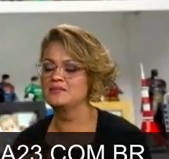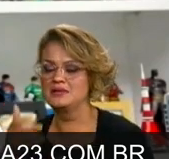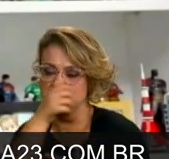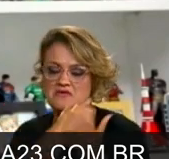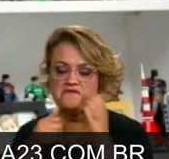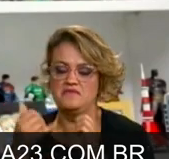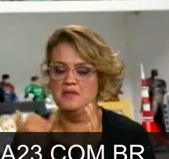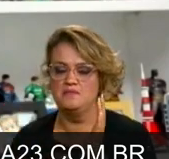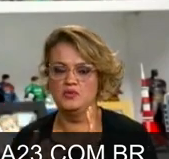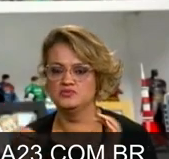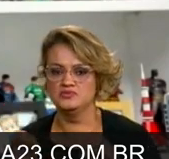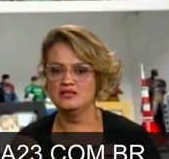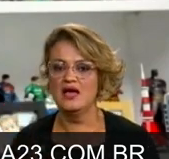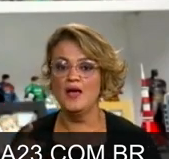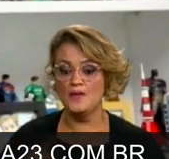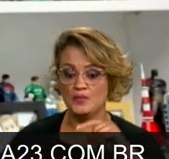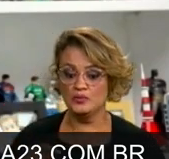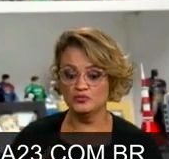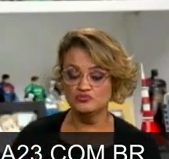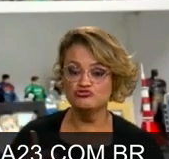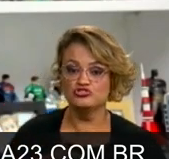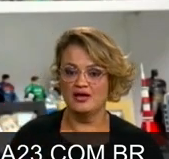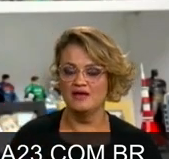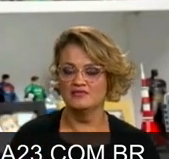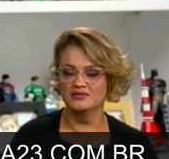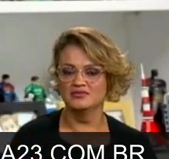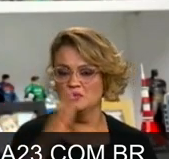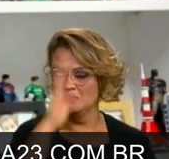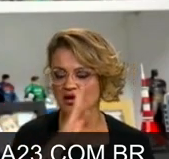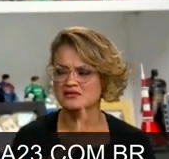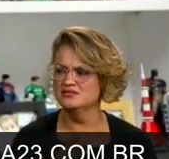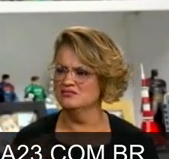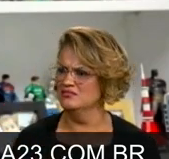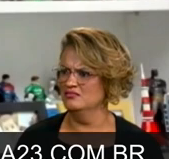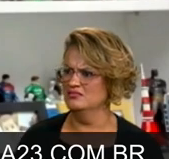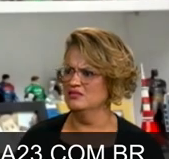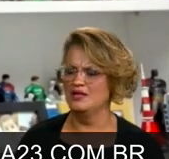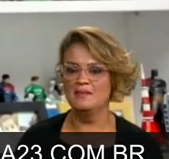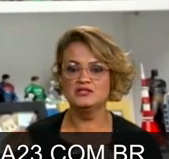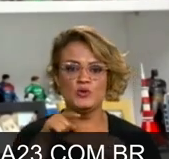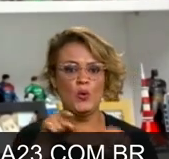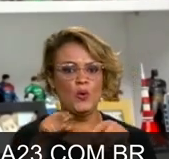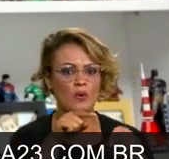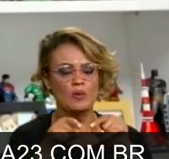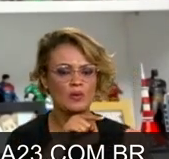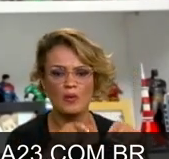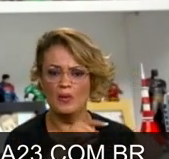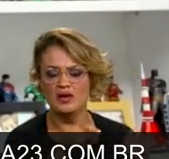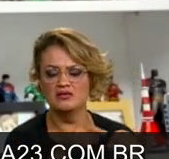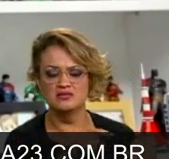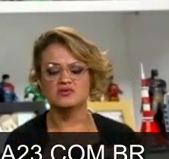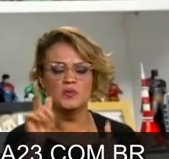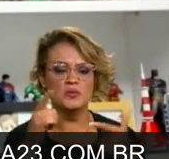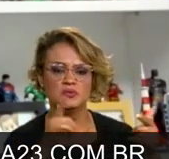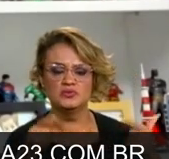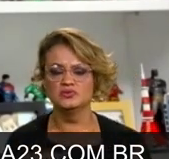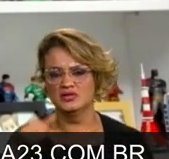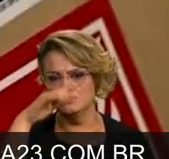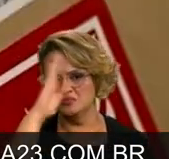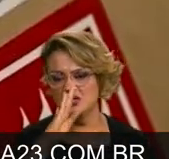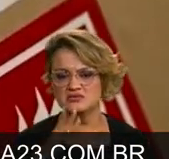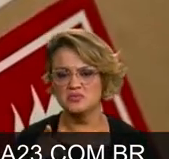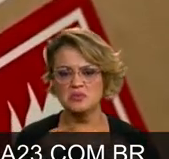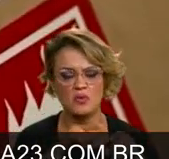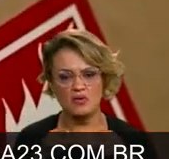entravam no Brasil sem pagar nenhum tipo de imposto, e isso criava uma espécie de concorrência desleal com os produtores